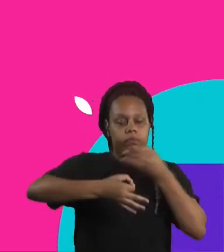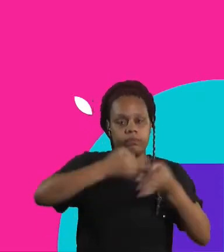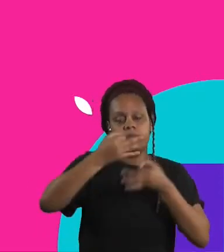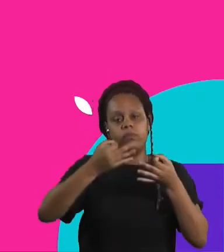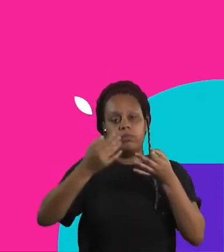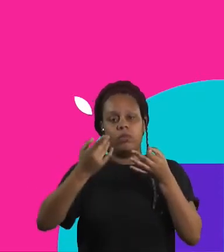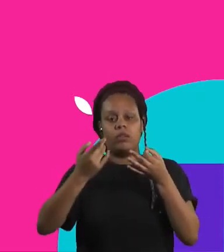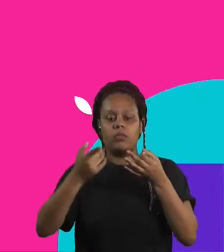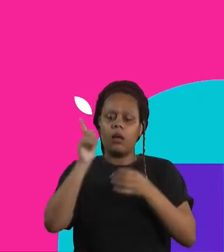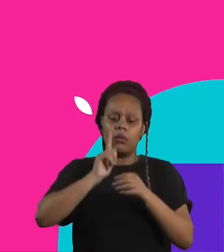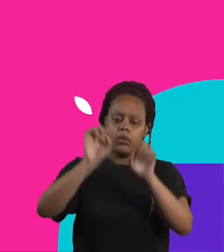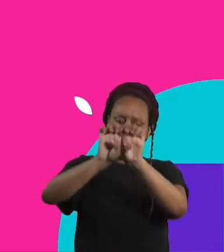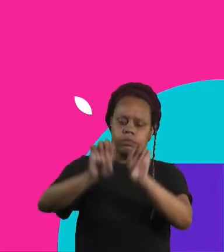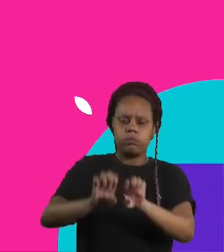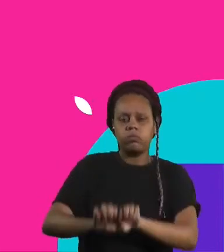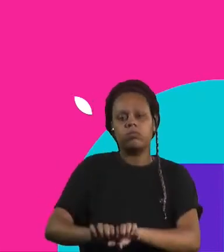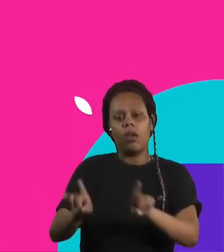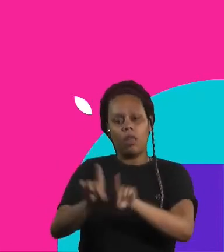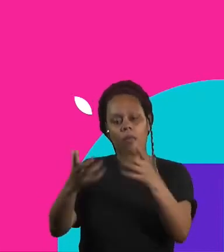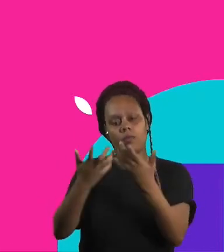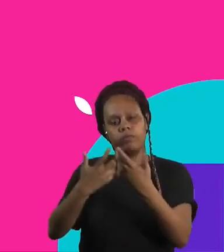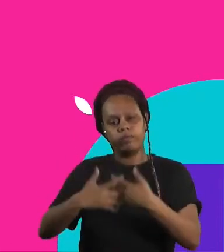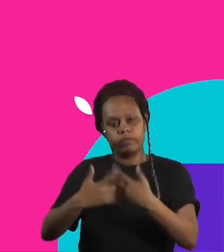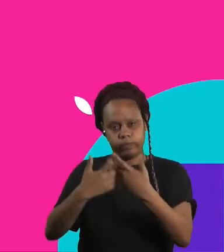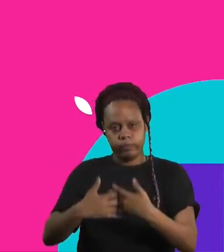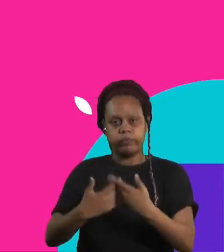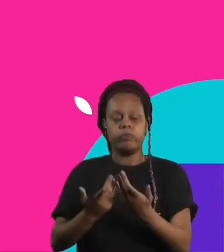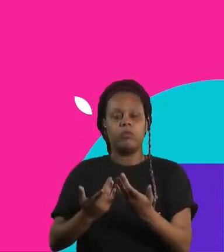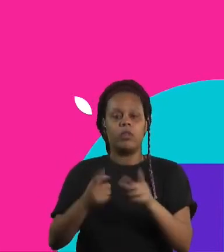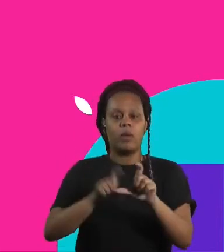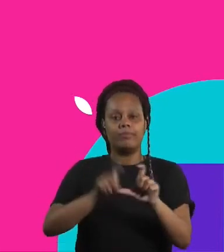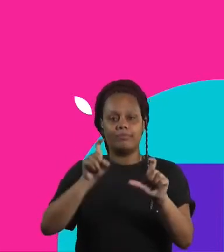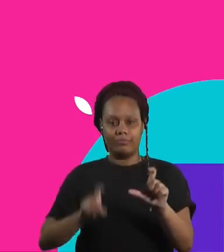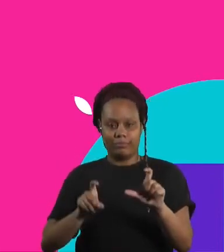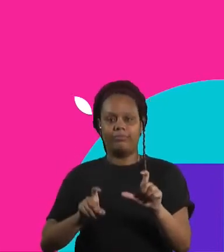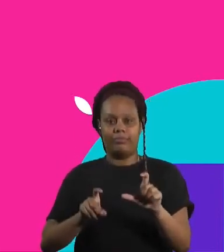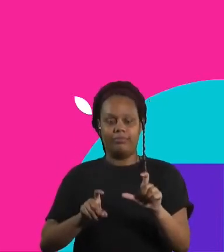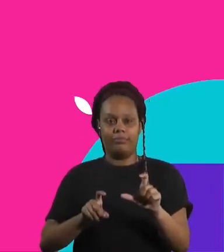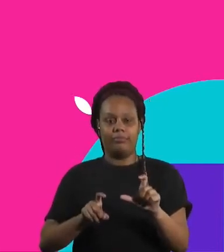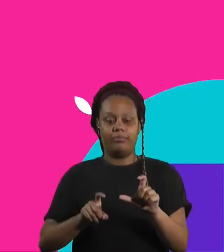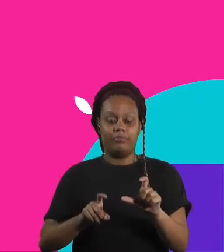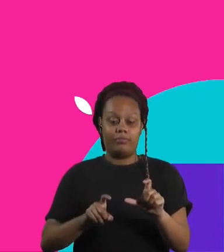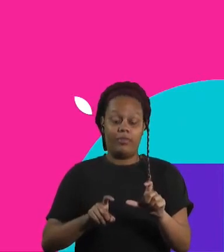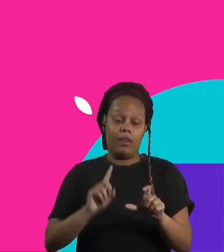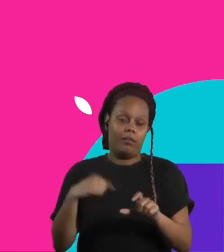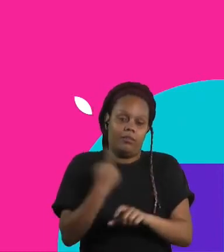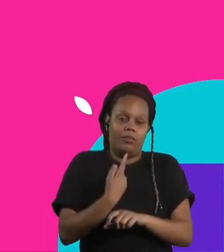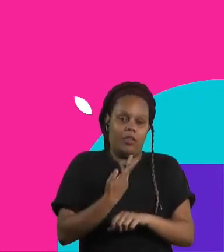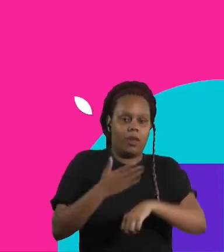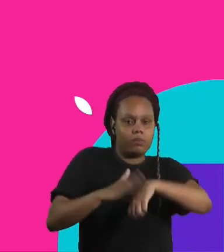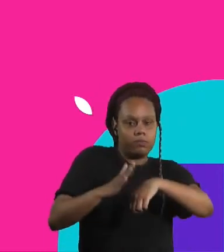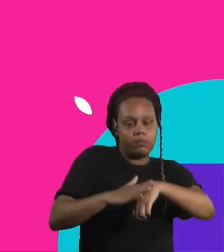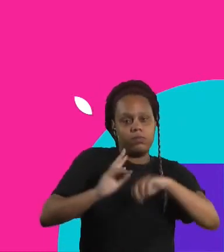que seja, né, o mais automatizado possível, o mais independente de, vamos dizer assim, atividade humana, obviamente tem que ter atividade humana,